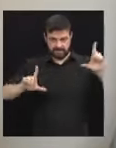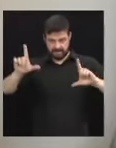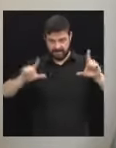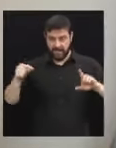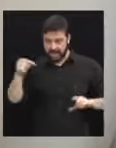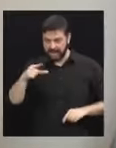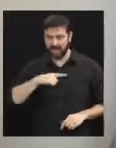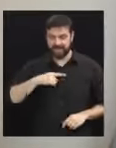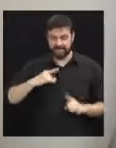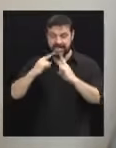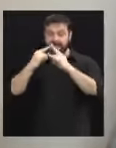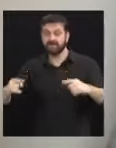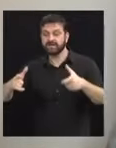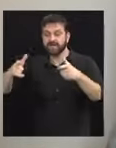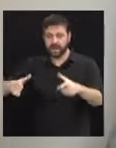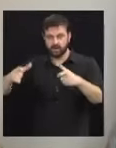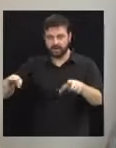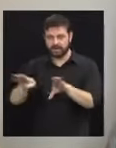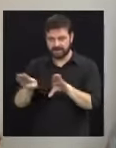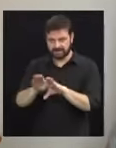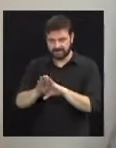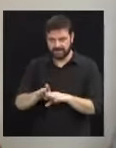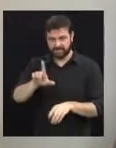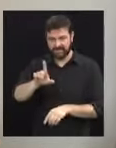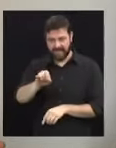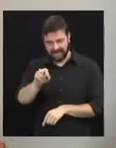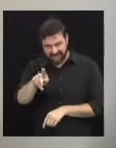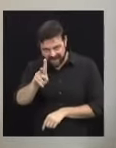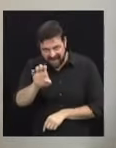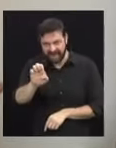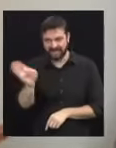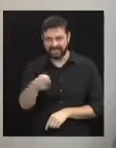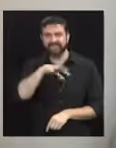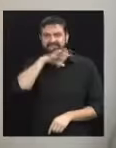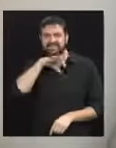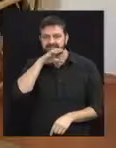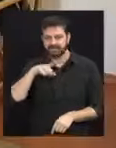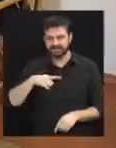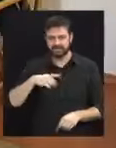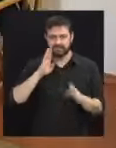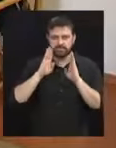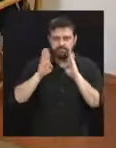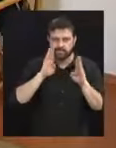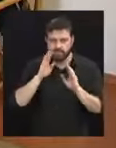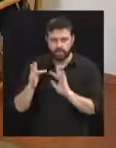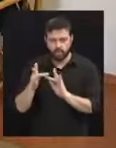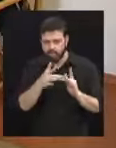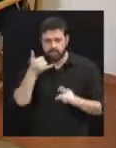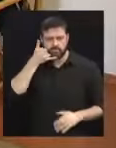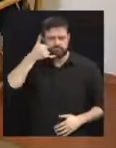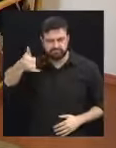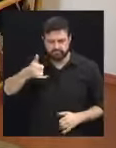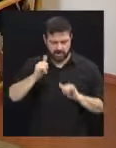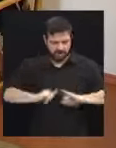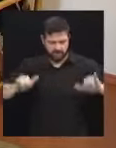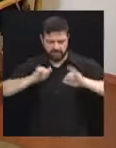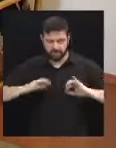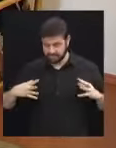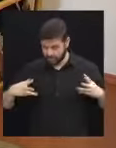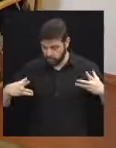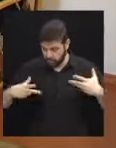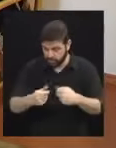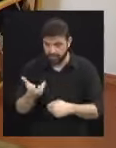lá você acompanha as feiras, inclusive a deles então nas páginas já citadas, os contatos também, todo tipo de informação para quem está nos assistindo,